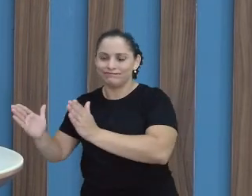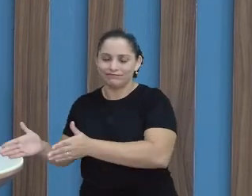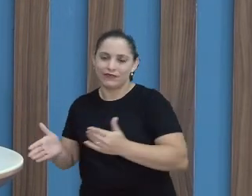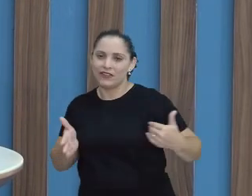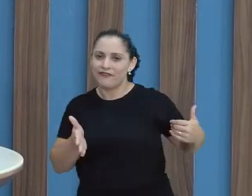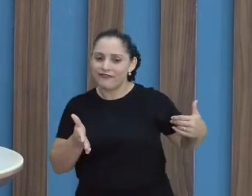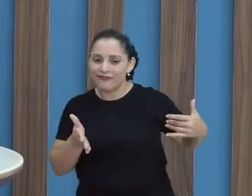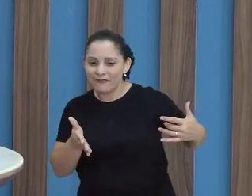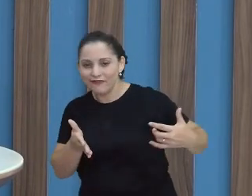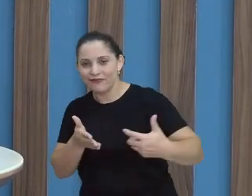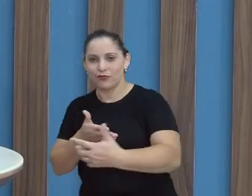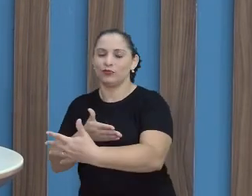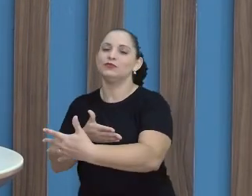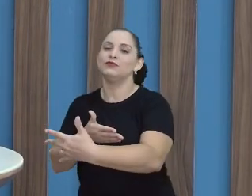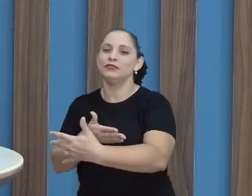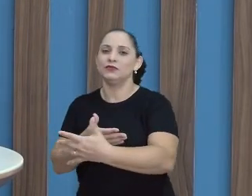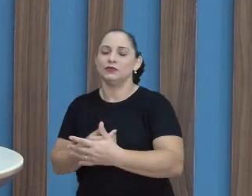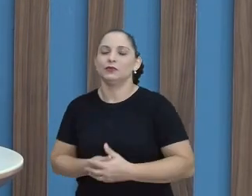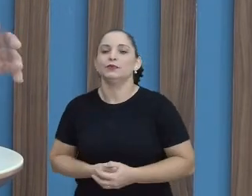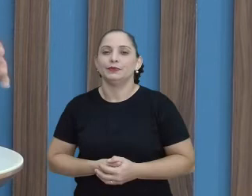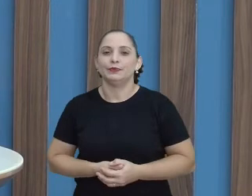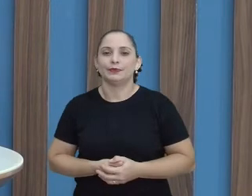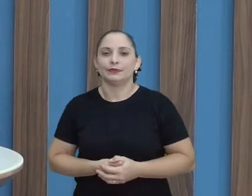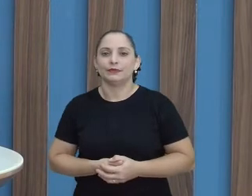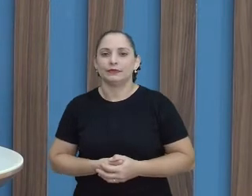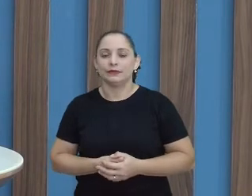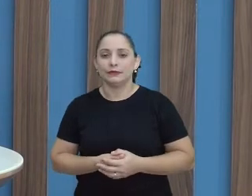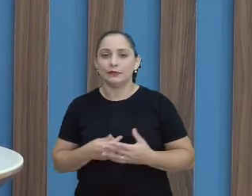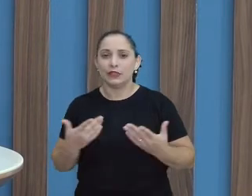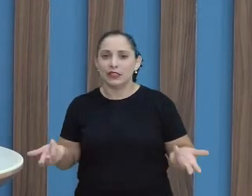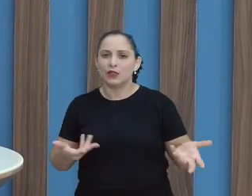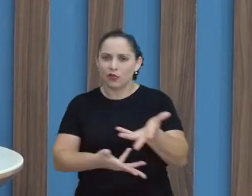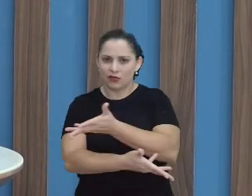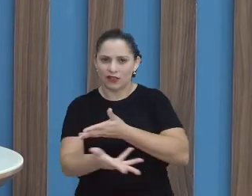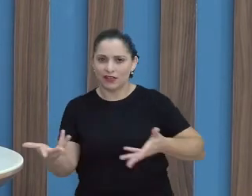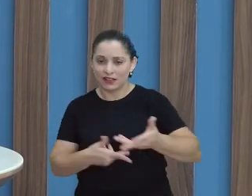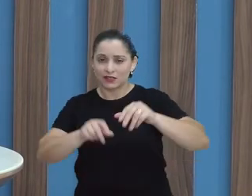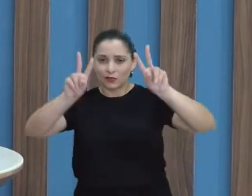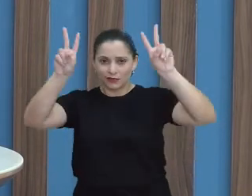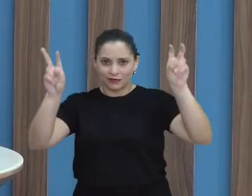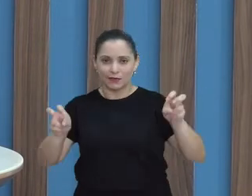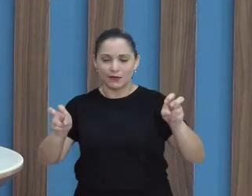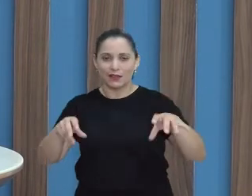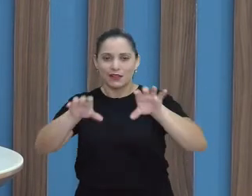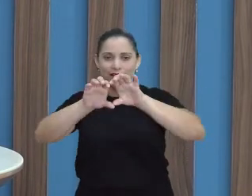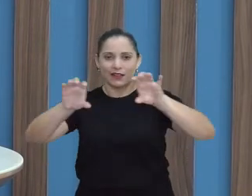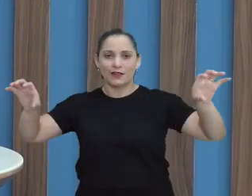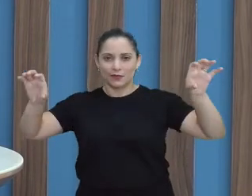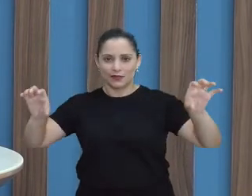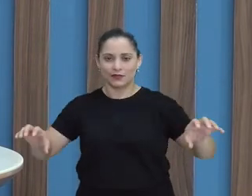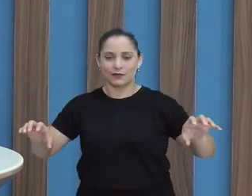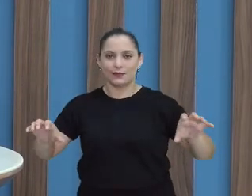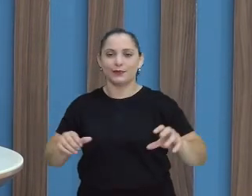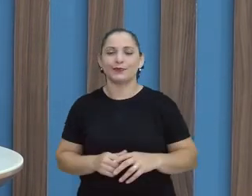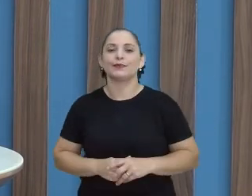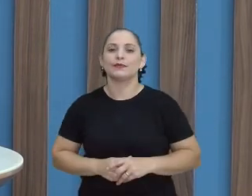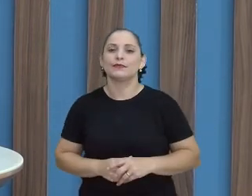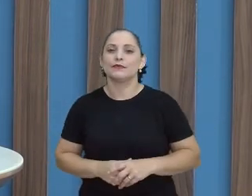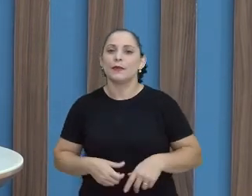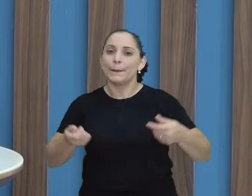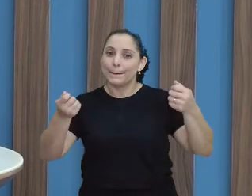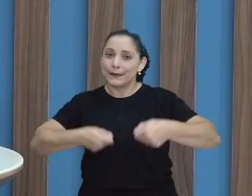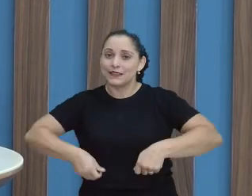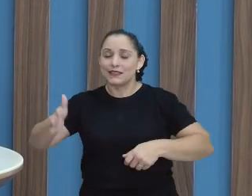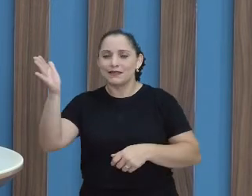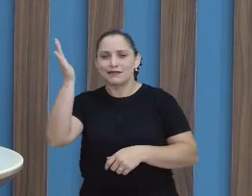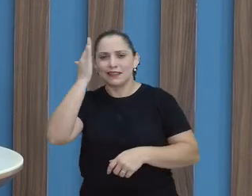aí nesses problemas, nessas situações envolvendo a equação. Então não deixa de entender